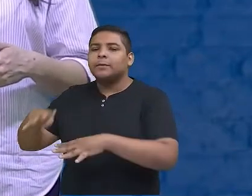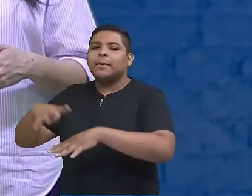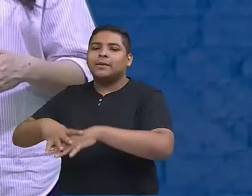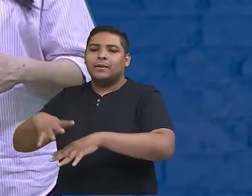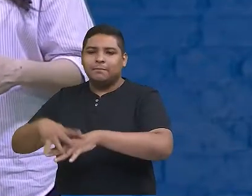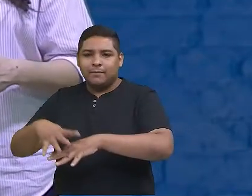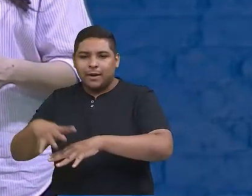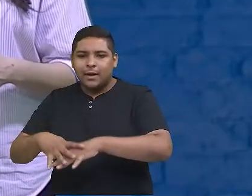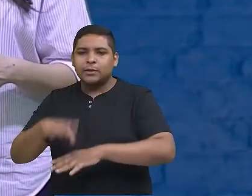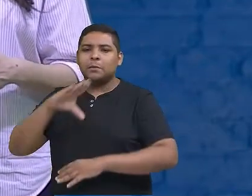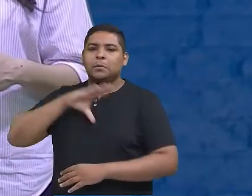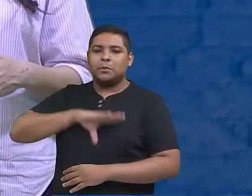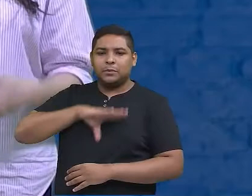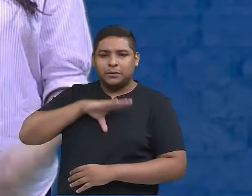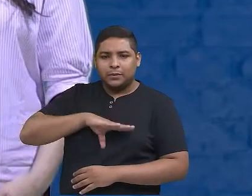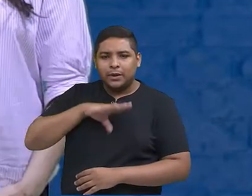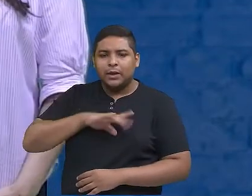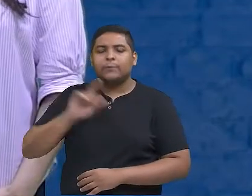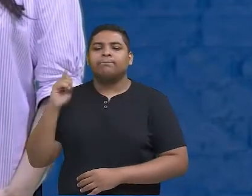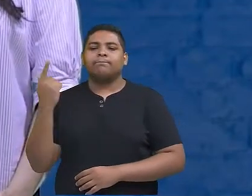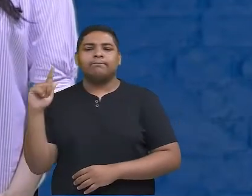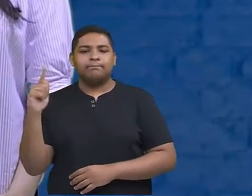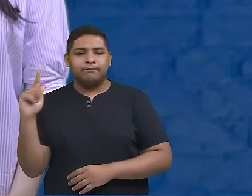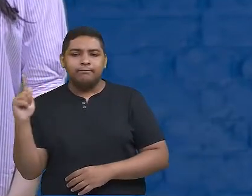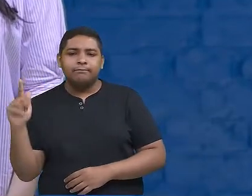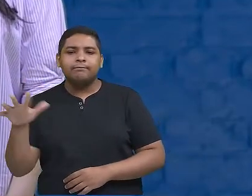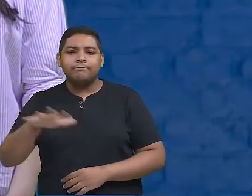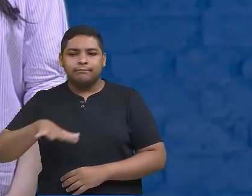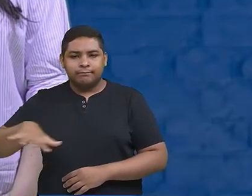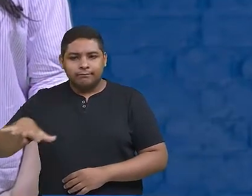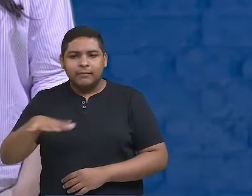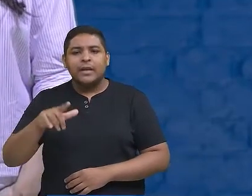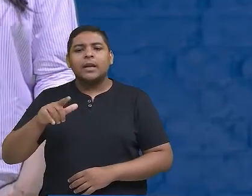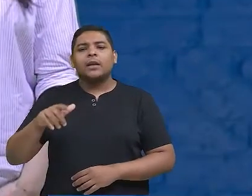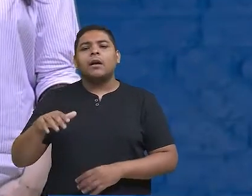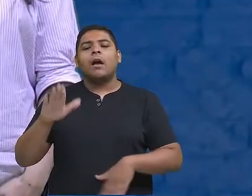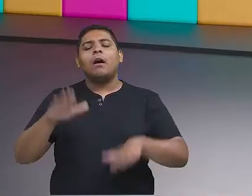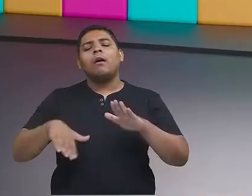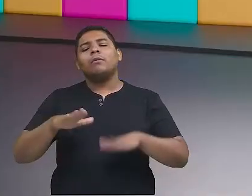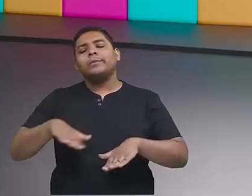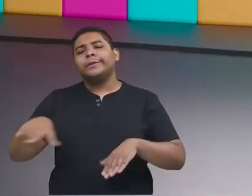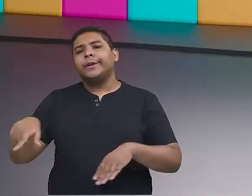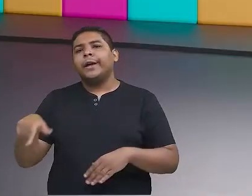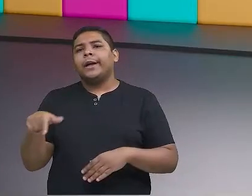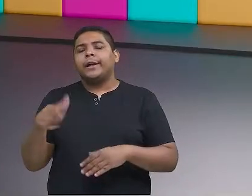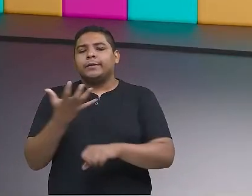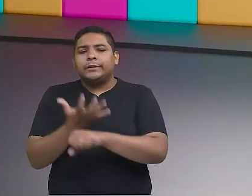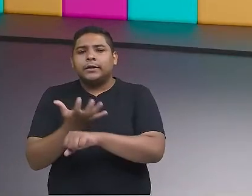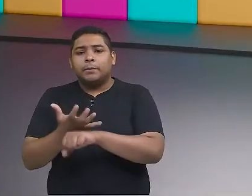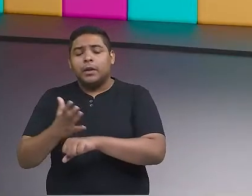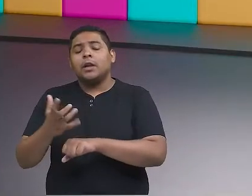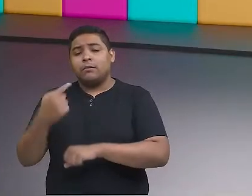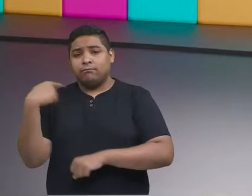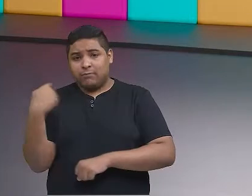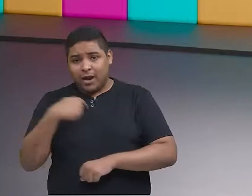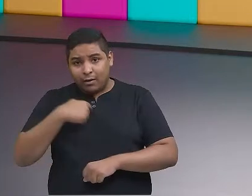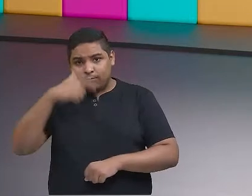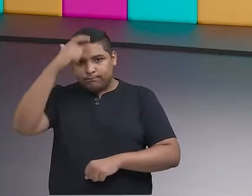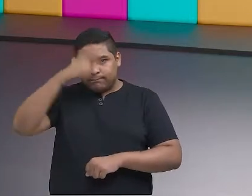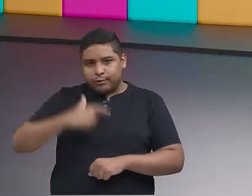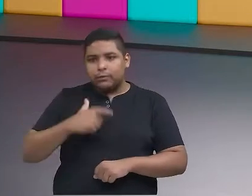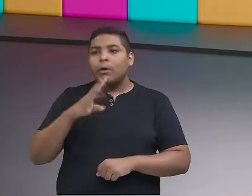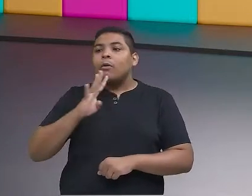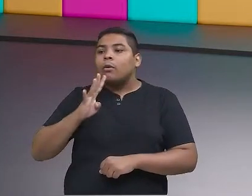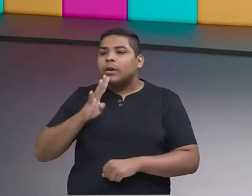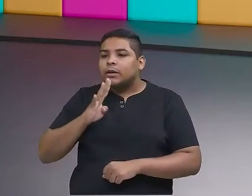matemática, português, geografia, são algumas matérias em que eu posso ter o conhecimento e ajudar o meu